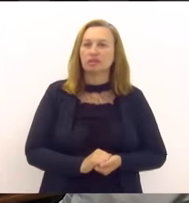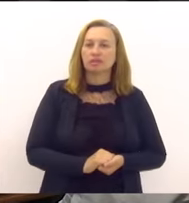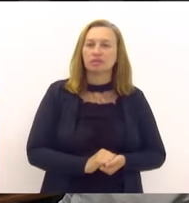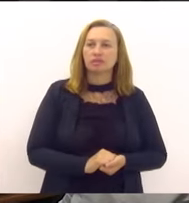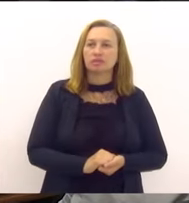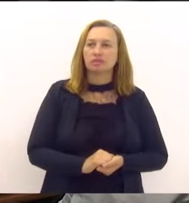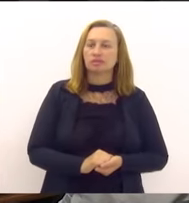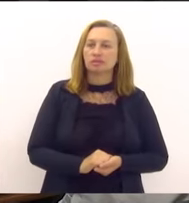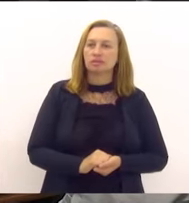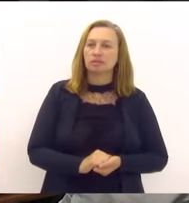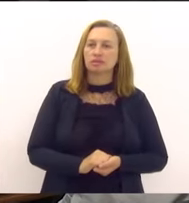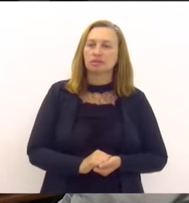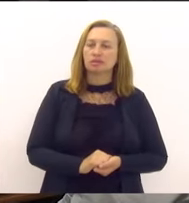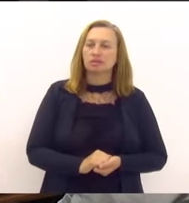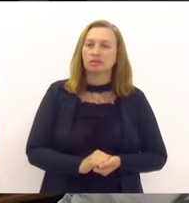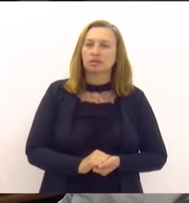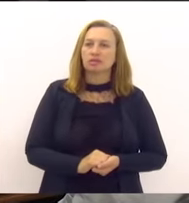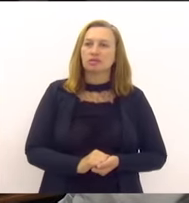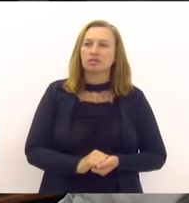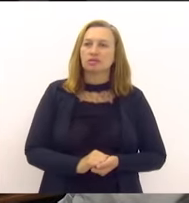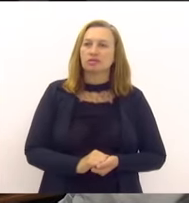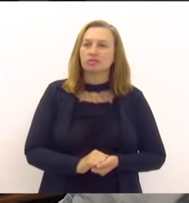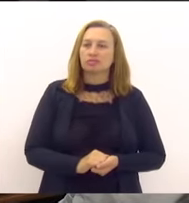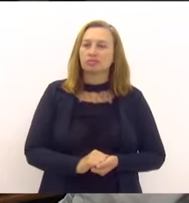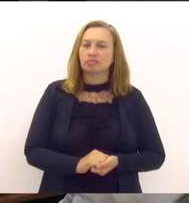Tá mutado, presidente, por gentileza. Aí.